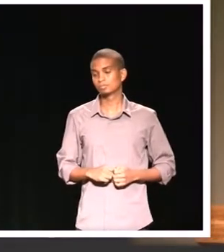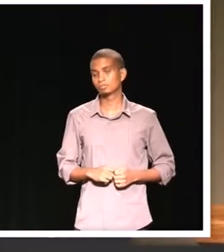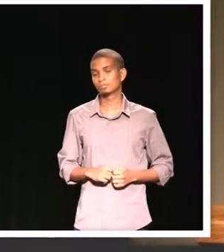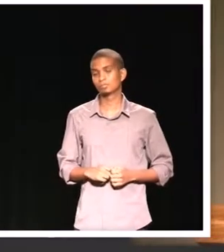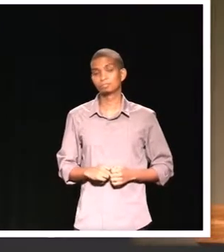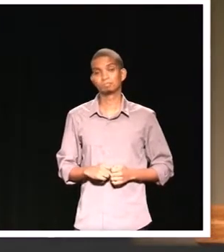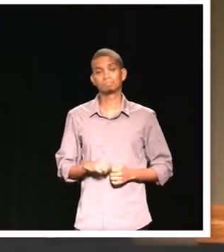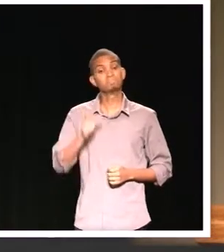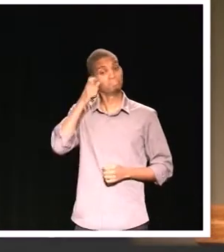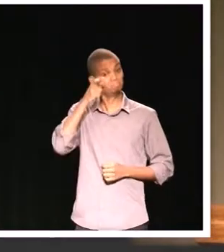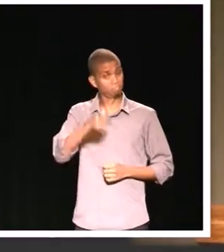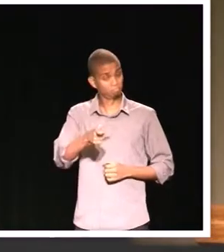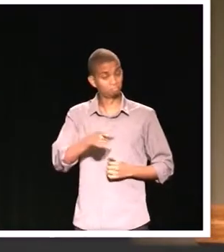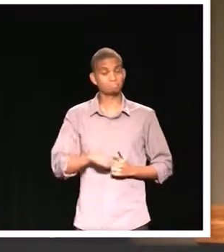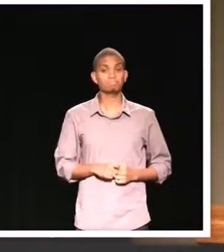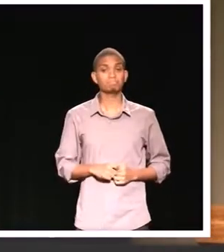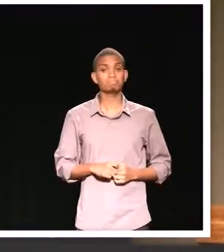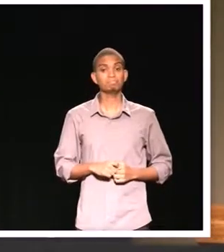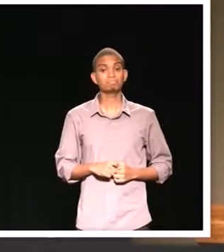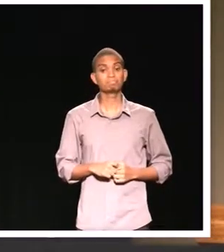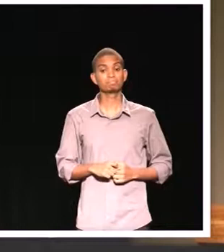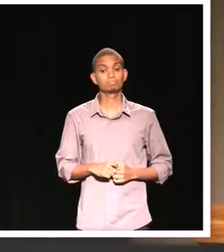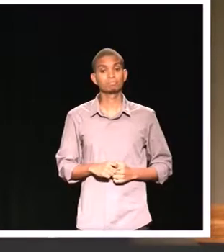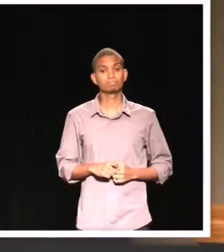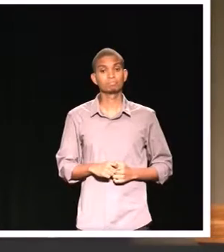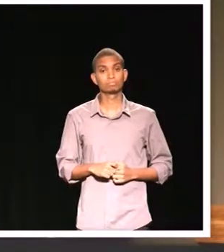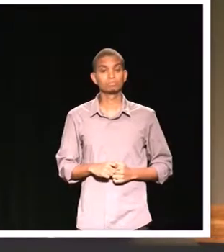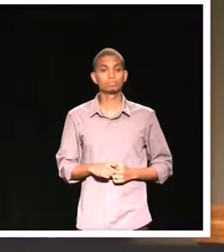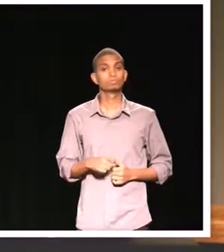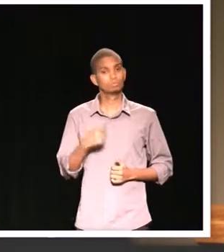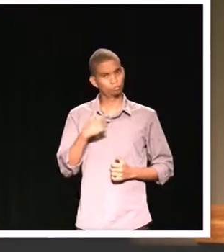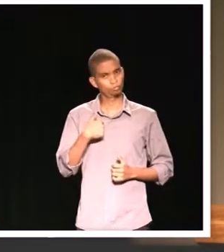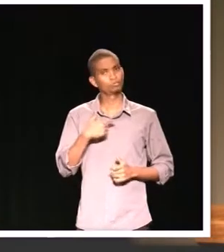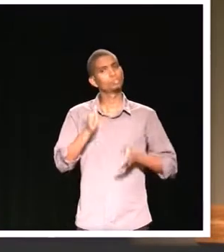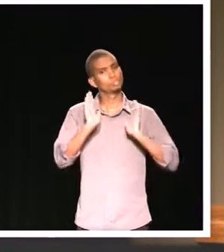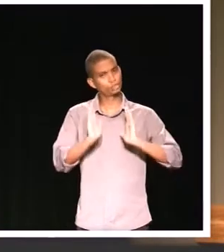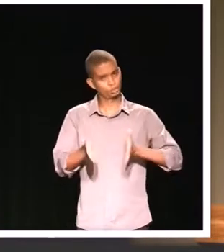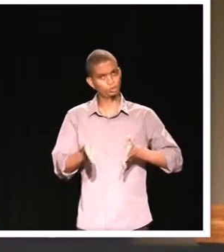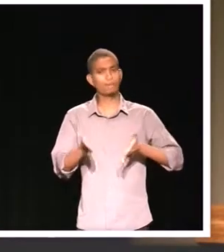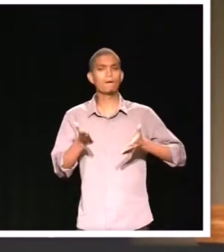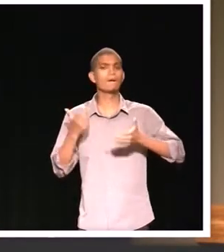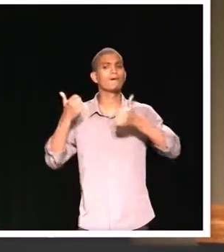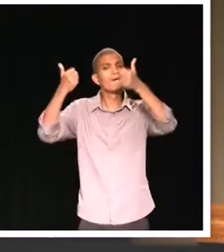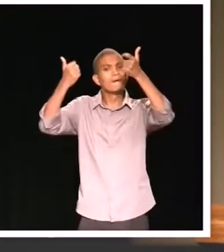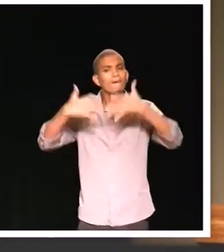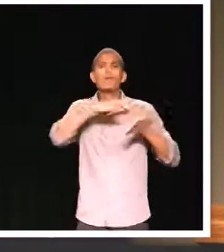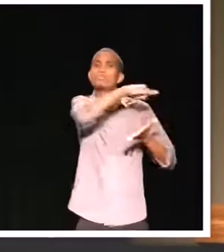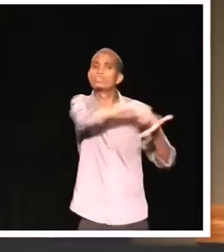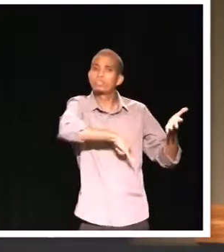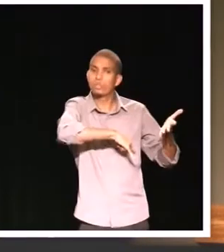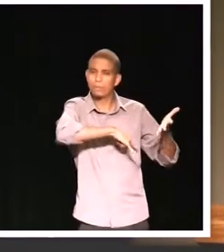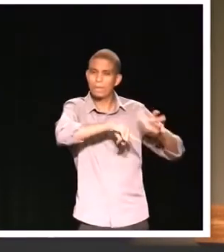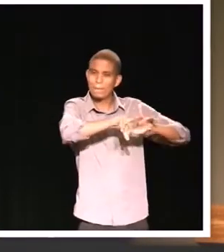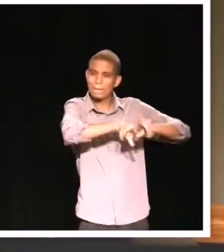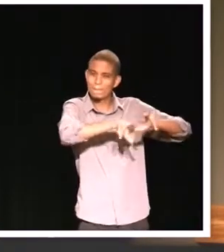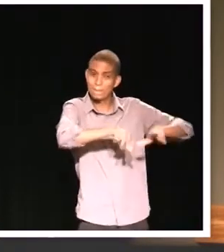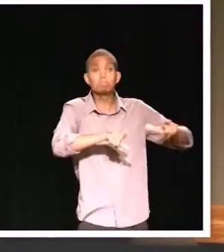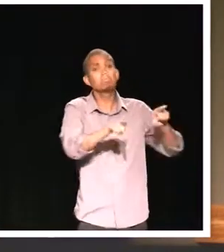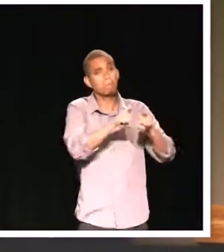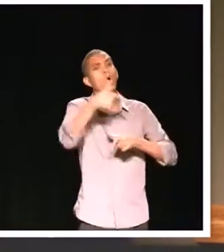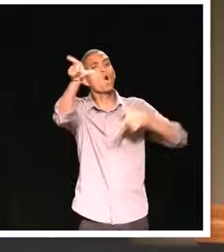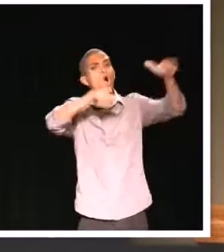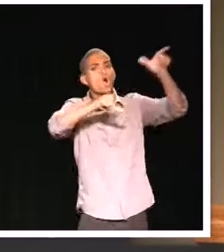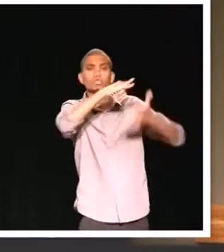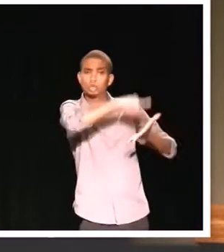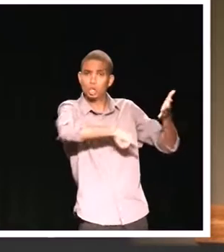Interessante. Em nenhum dos documentos que eu citei, e outros documentos decorrentes deles,